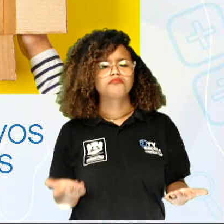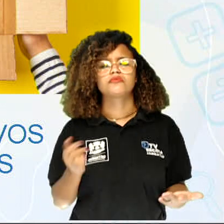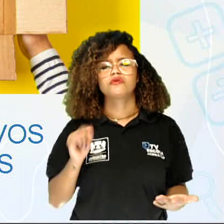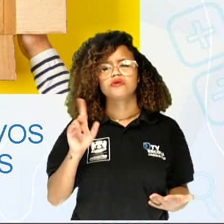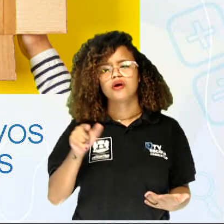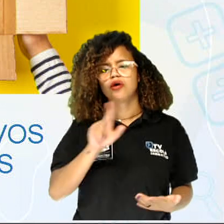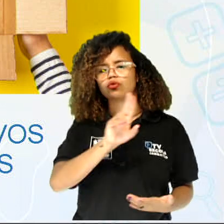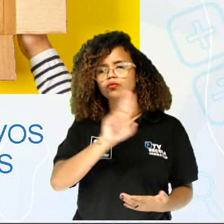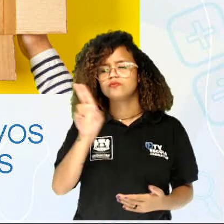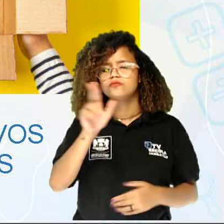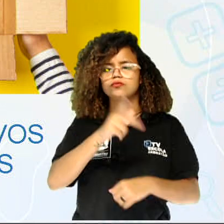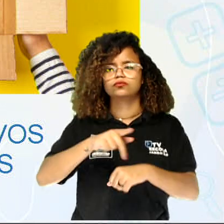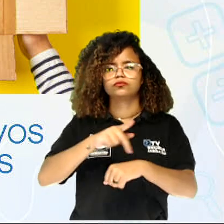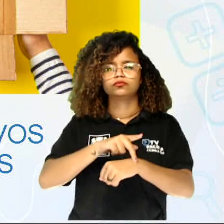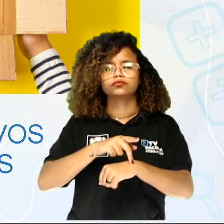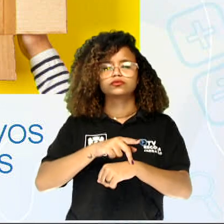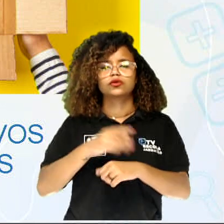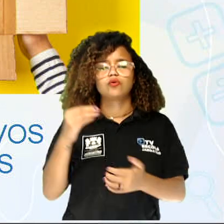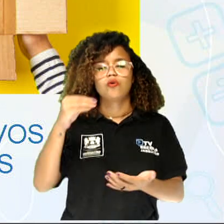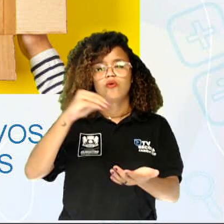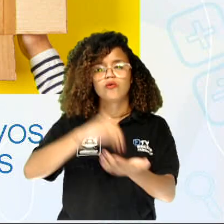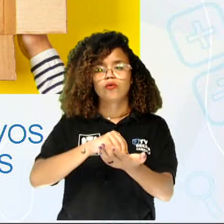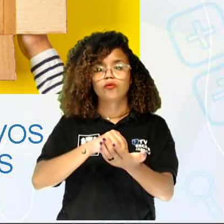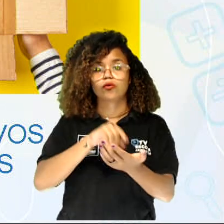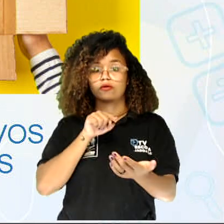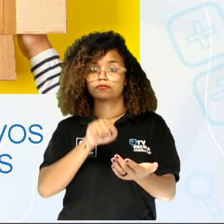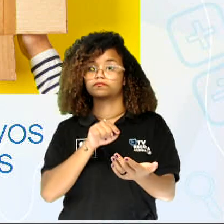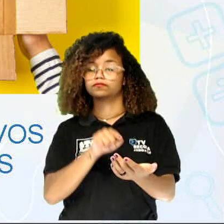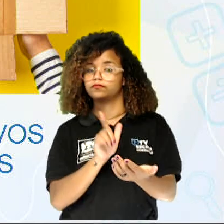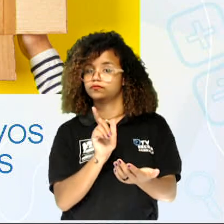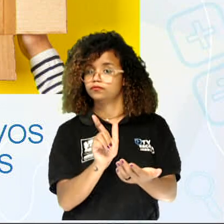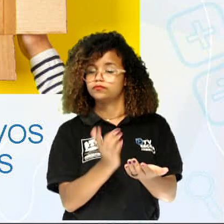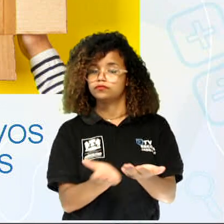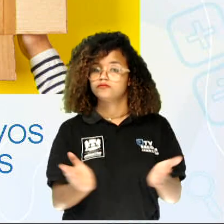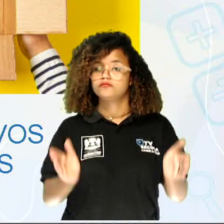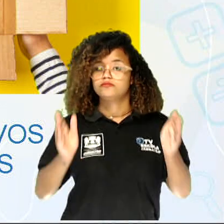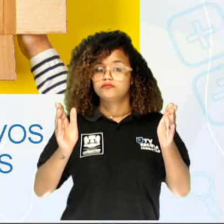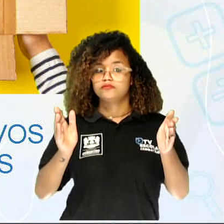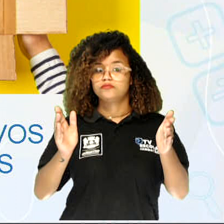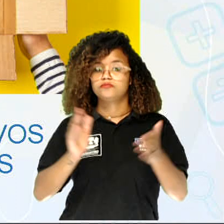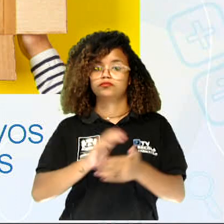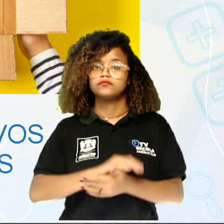de um país, nós vamos colocar essa palavra na caixa de